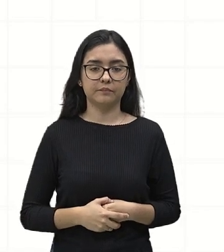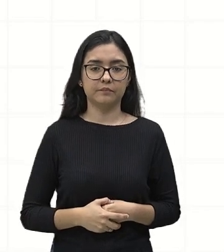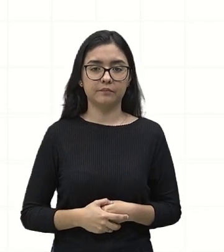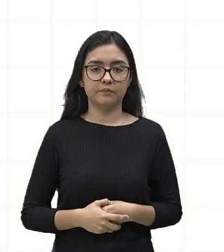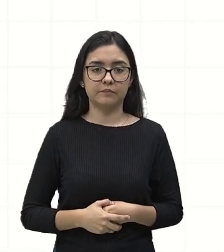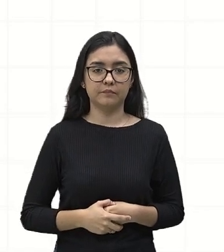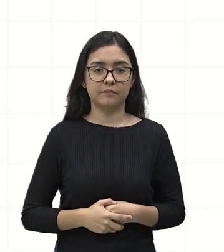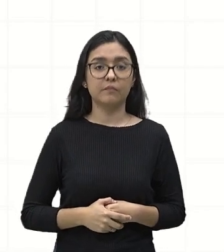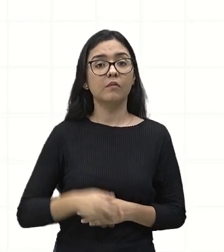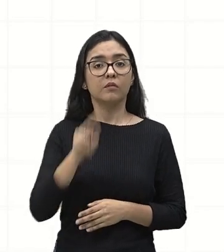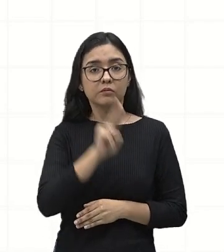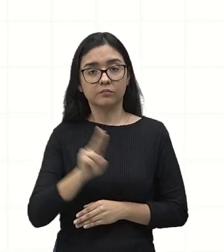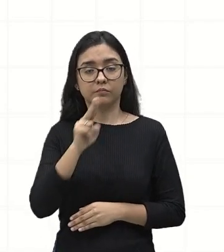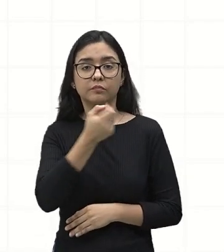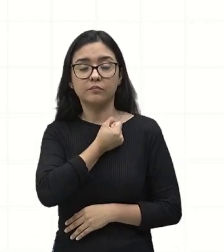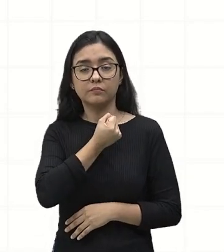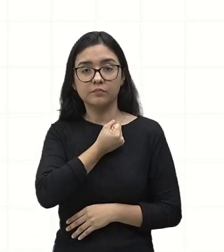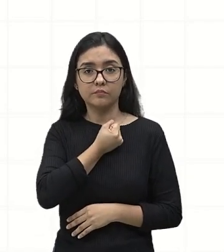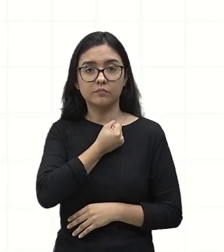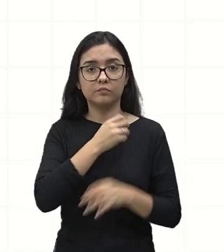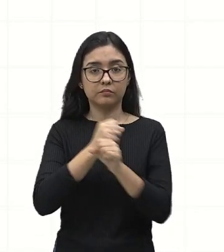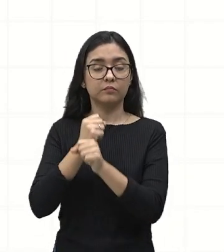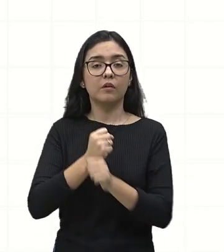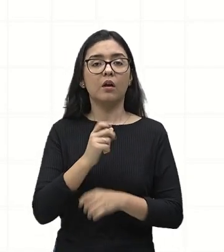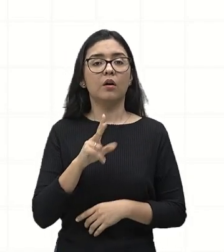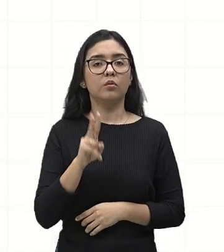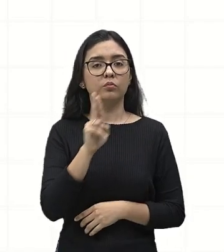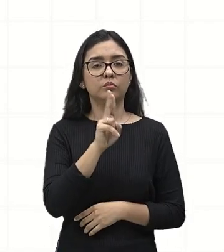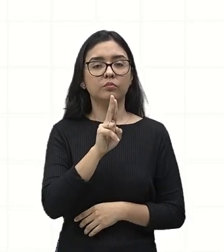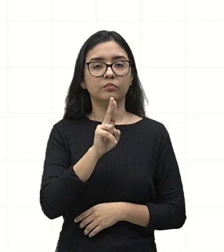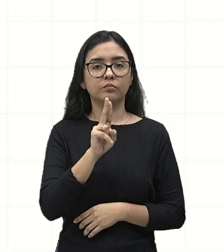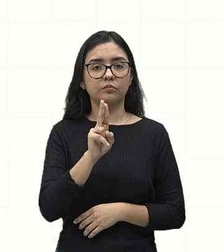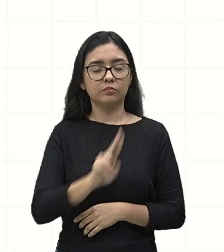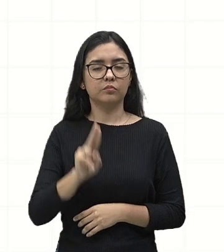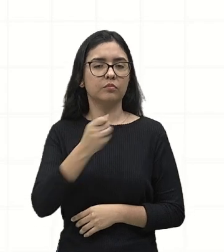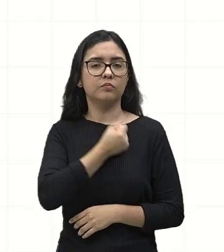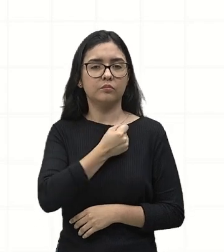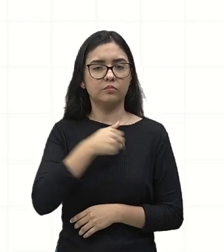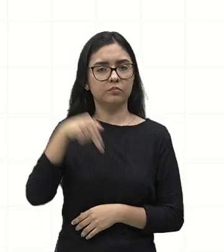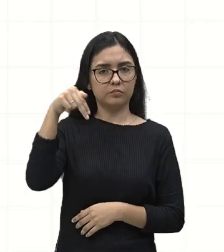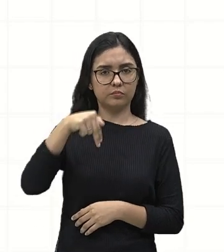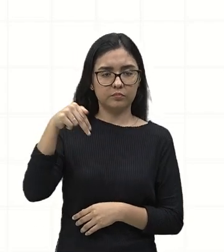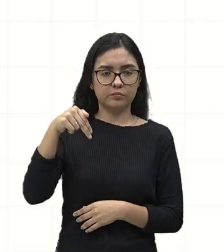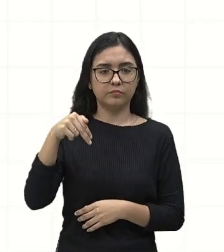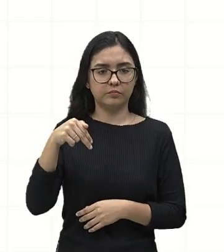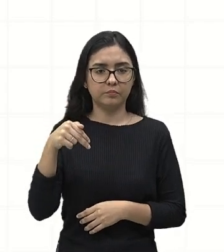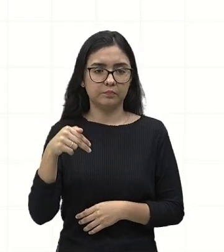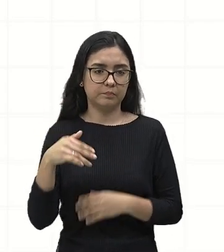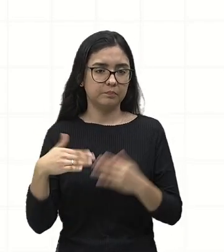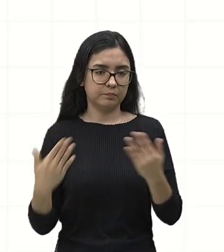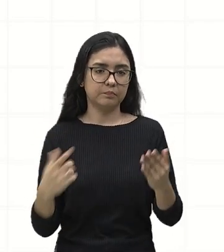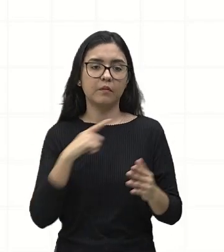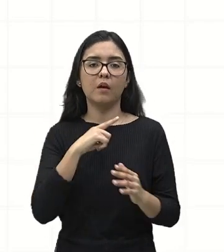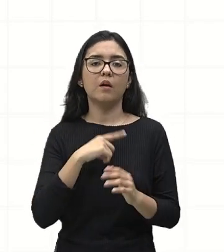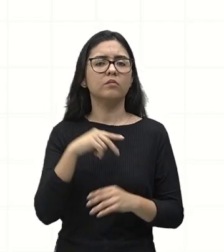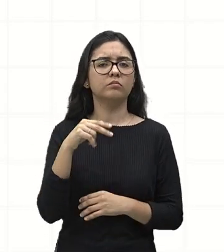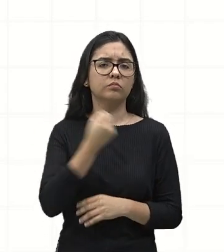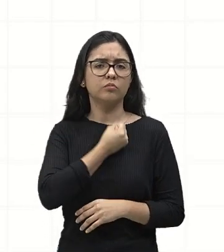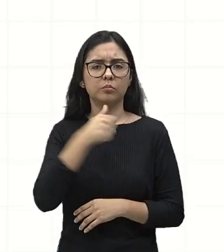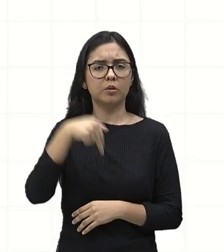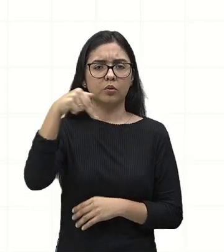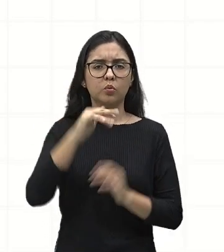com números naturais. Nós vimos aqui que nós estamos falando dos números naturais, é o nosso conjunto numérico,